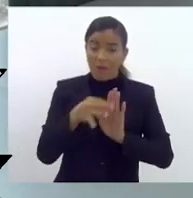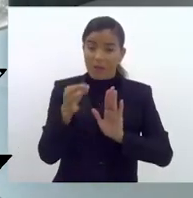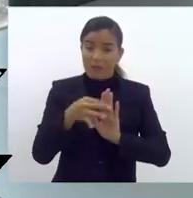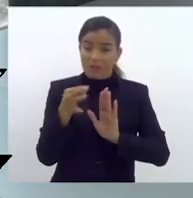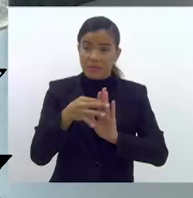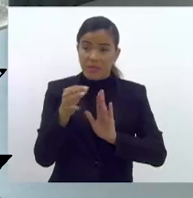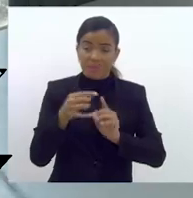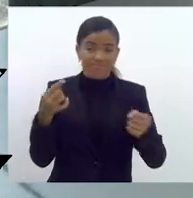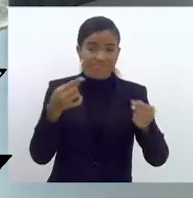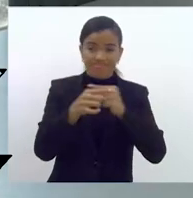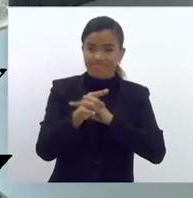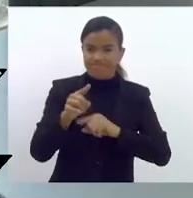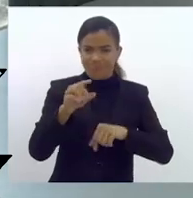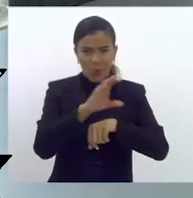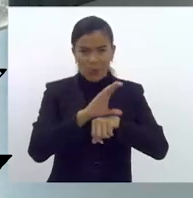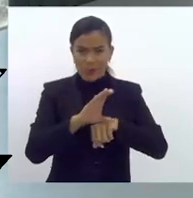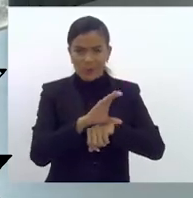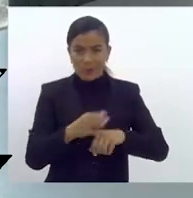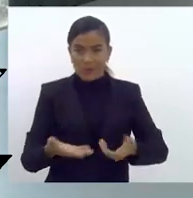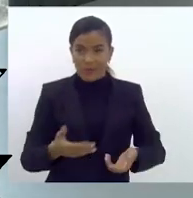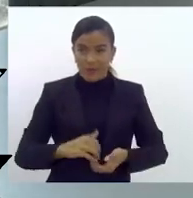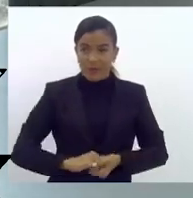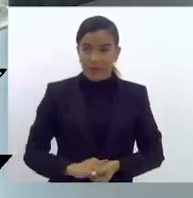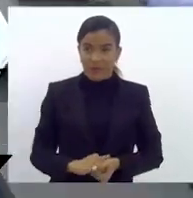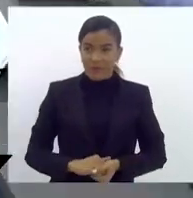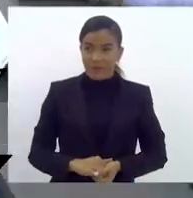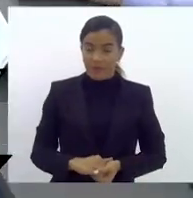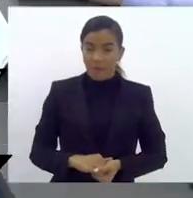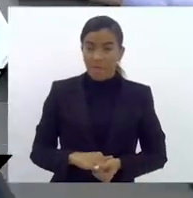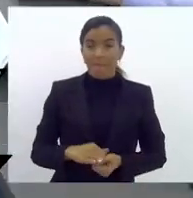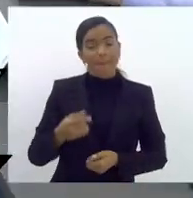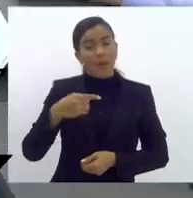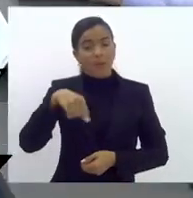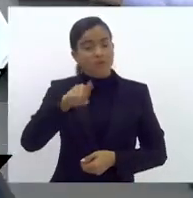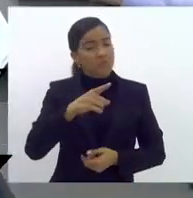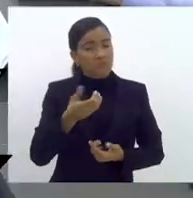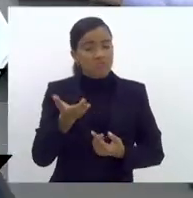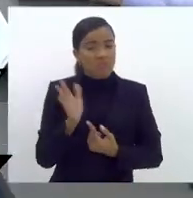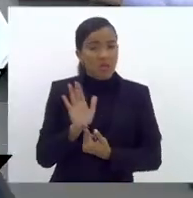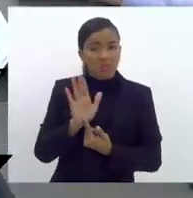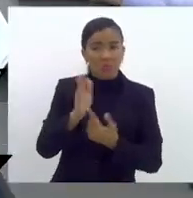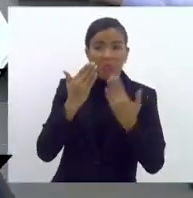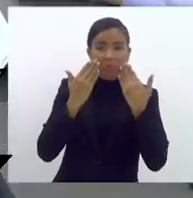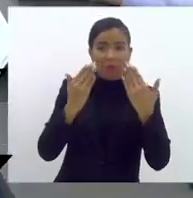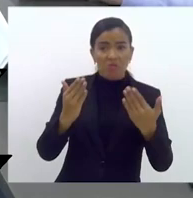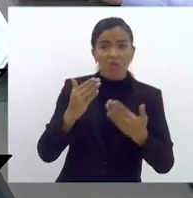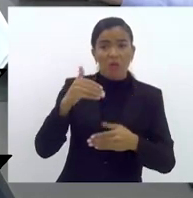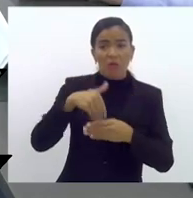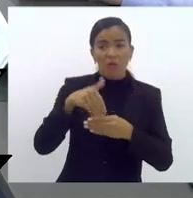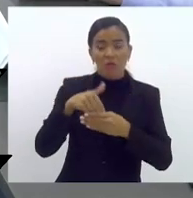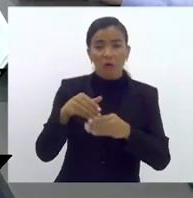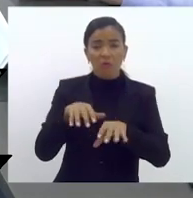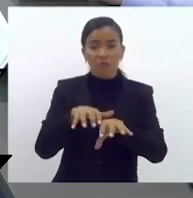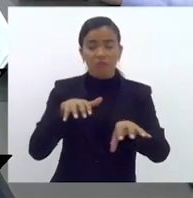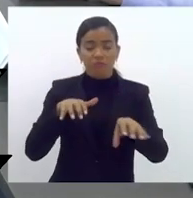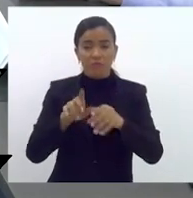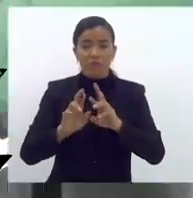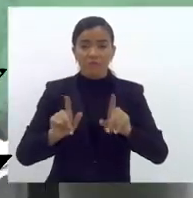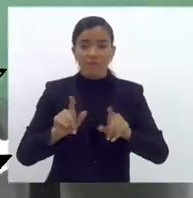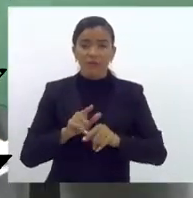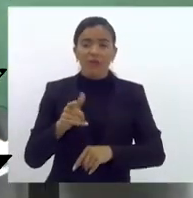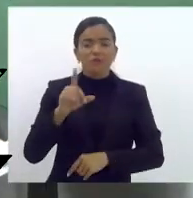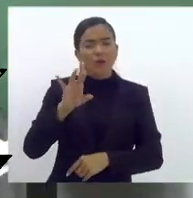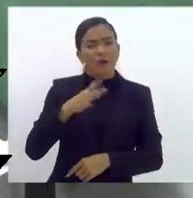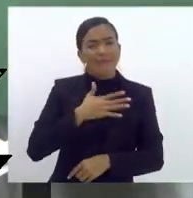deputada Verônica pela inconstitucionalidade senhores que quiserem apresentar um voto em separado ou discutivo eu só